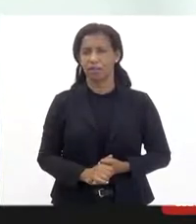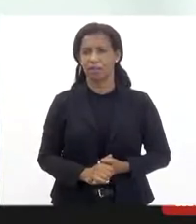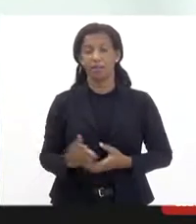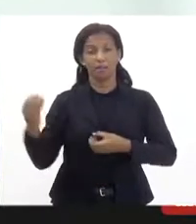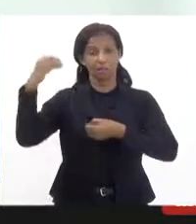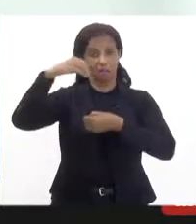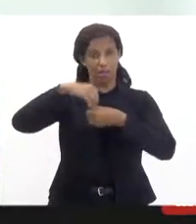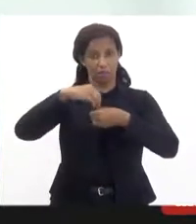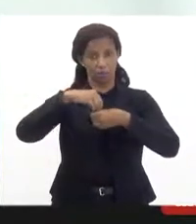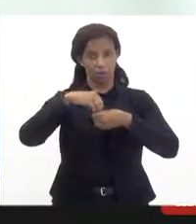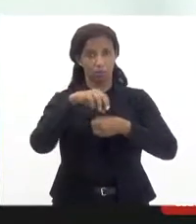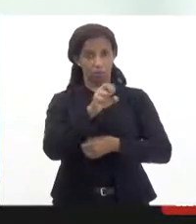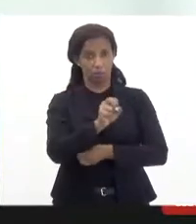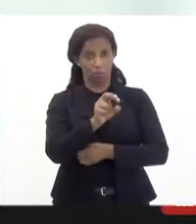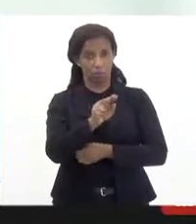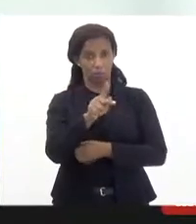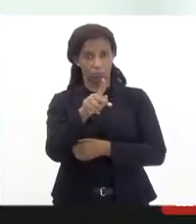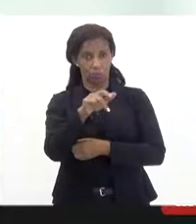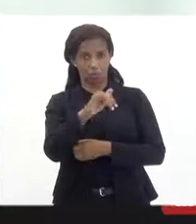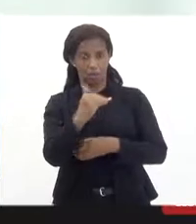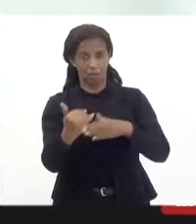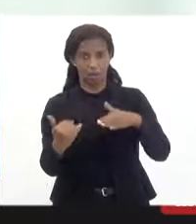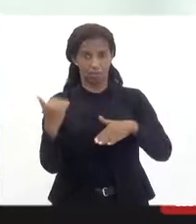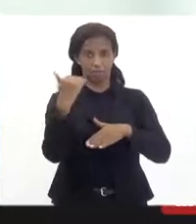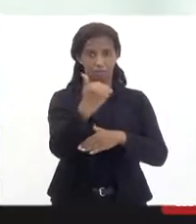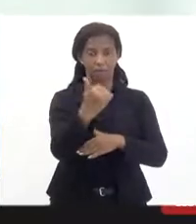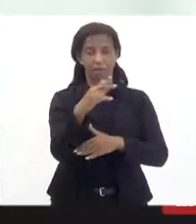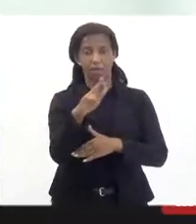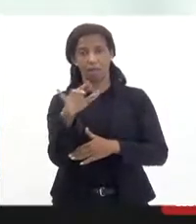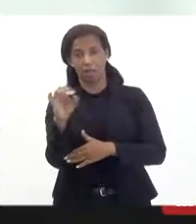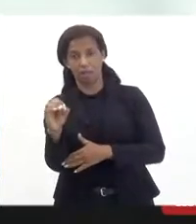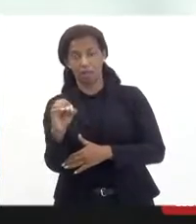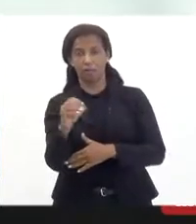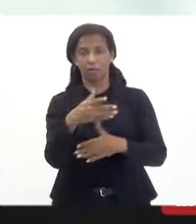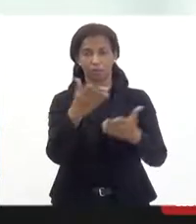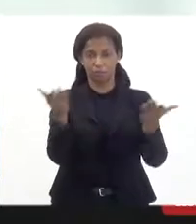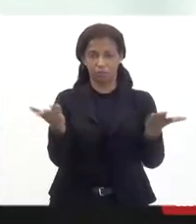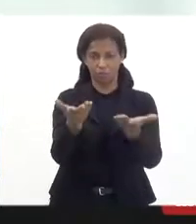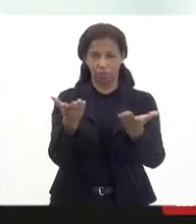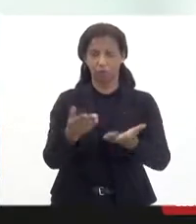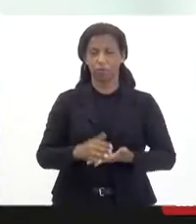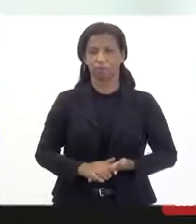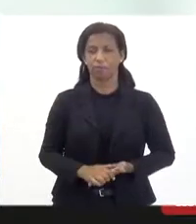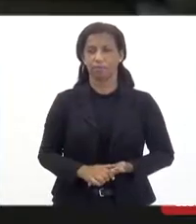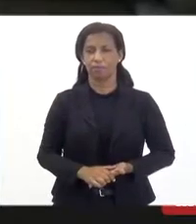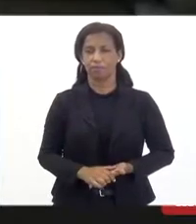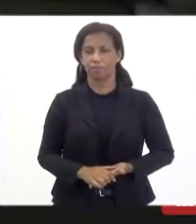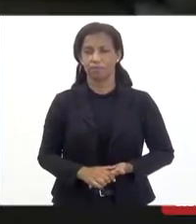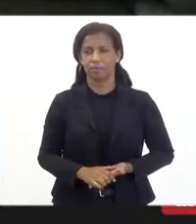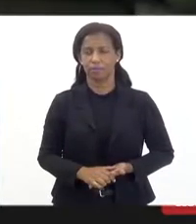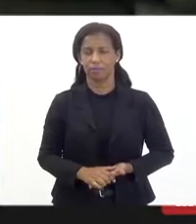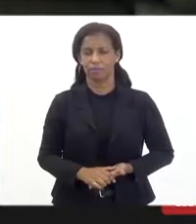Pera Rio, pessoas devem ter notícias.